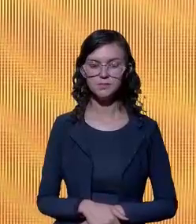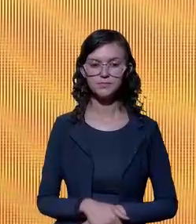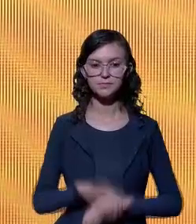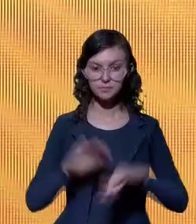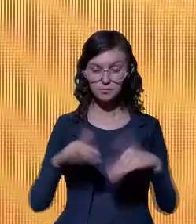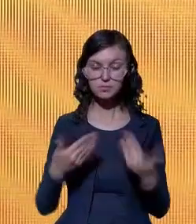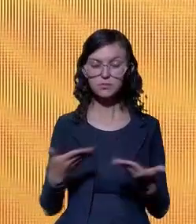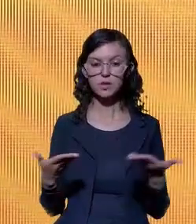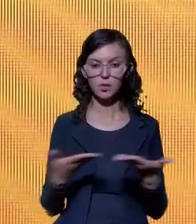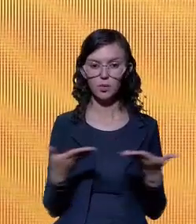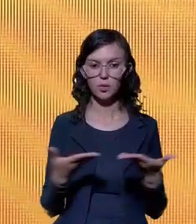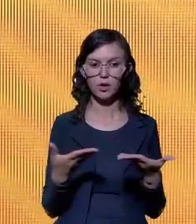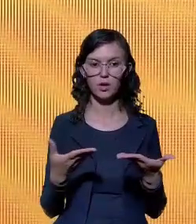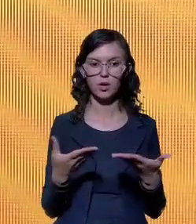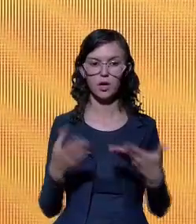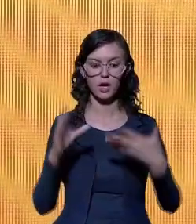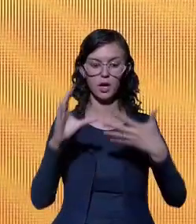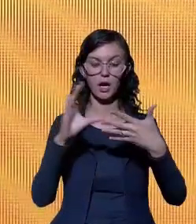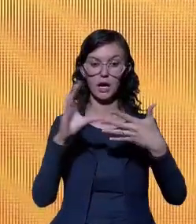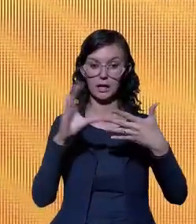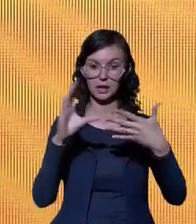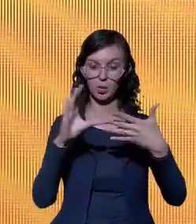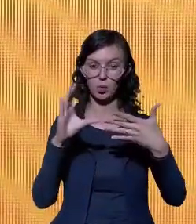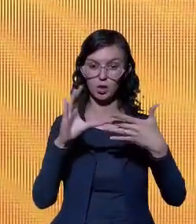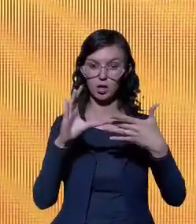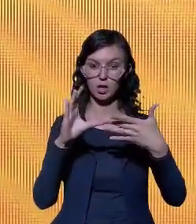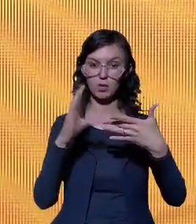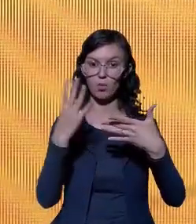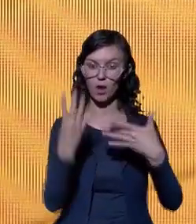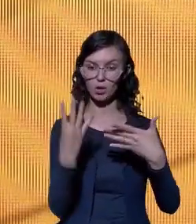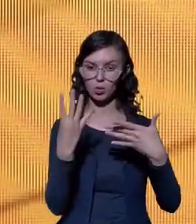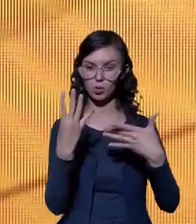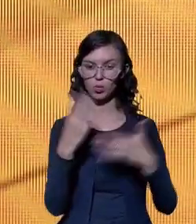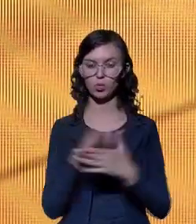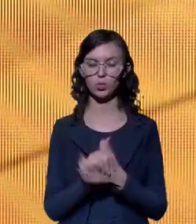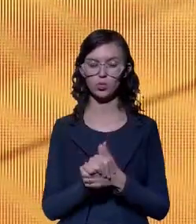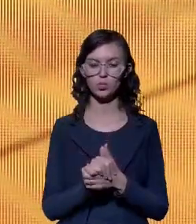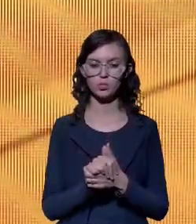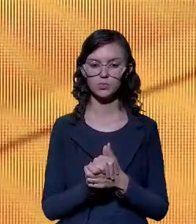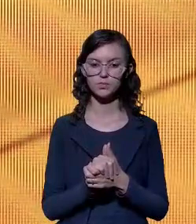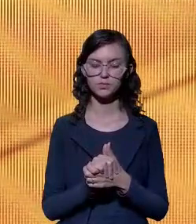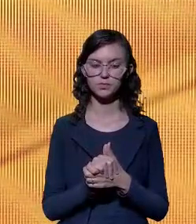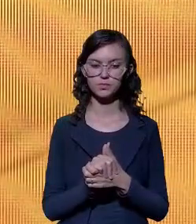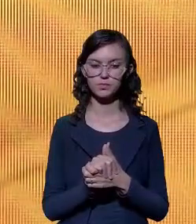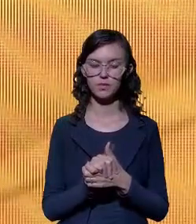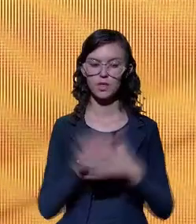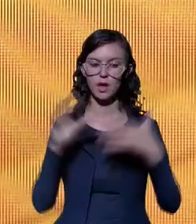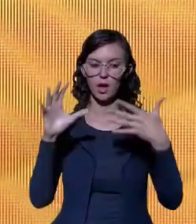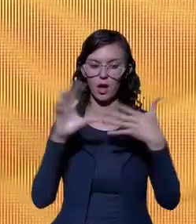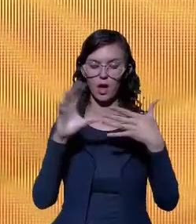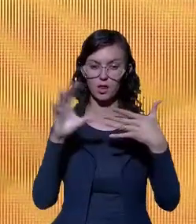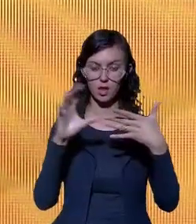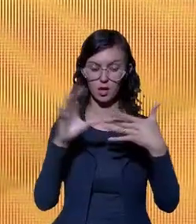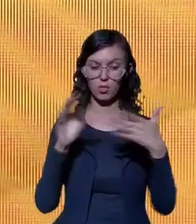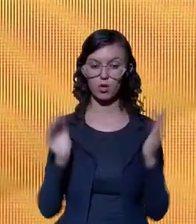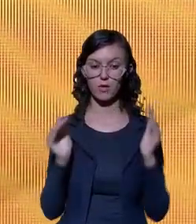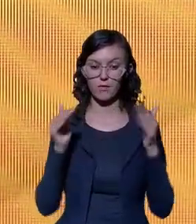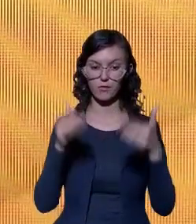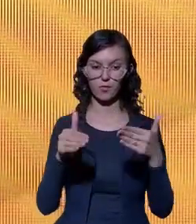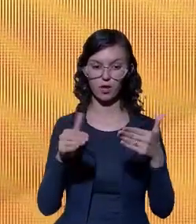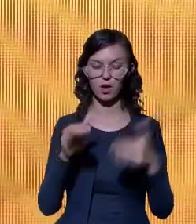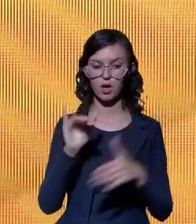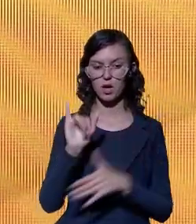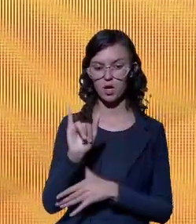Então, anunciada a categoria 2, vamos à categoria 4, que é a categoria direcionada